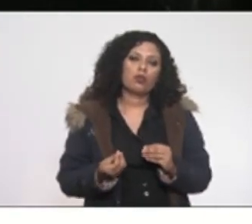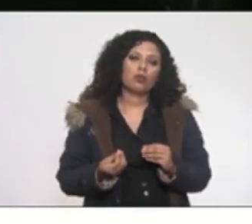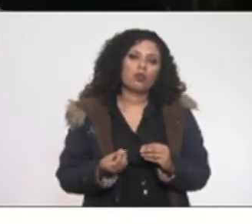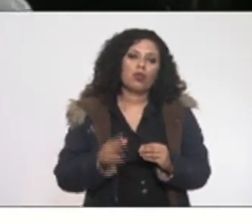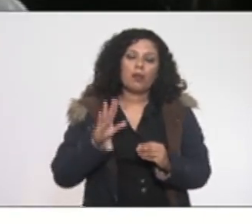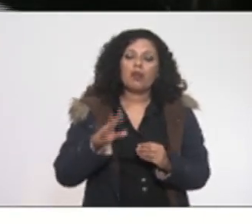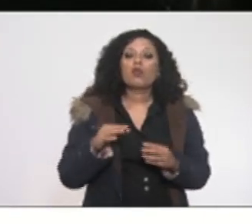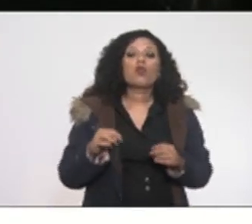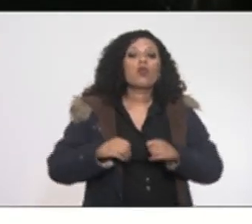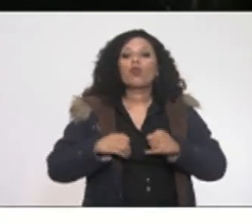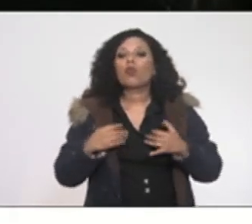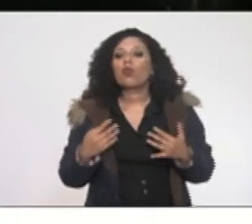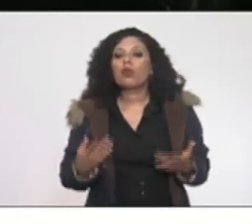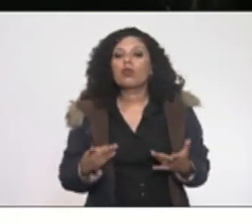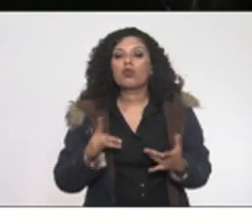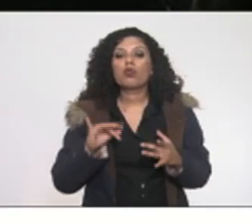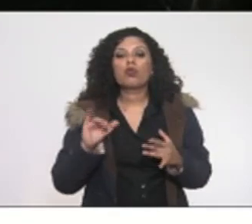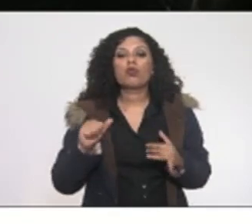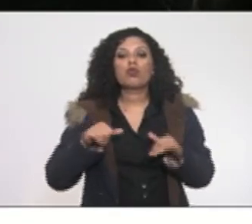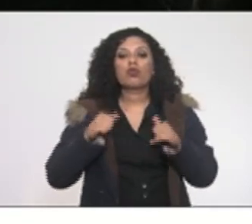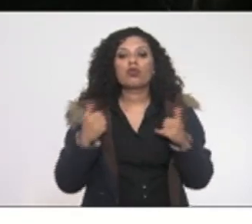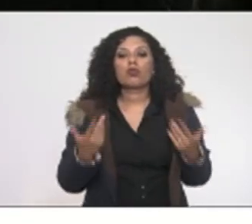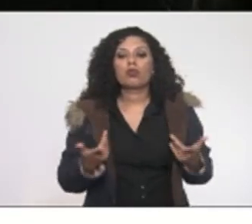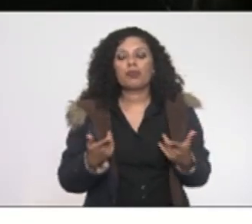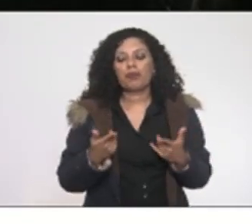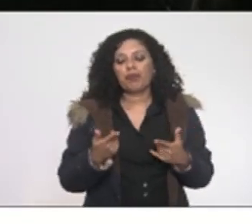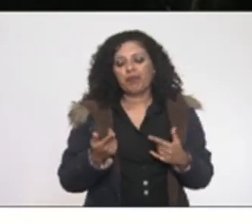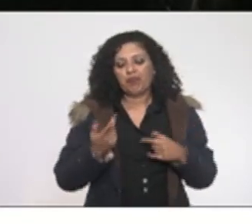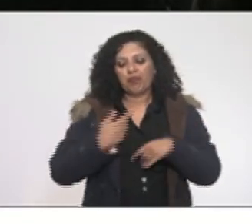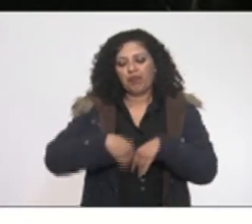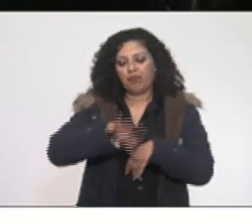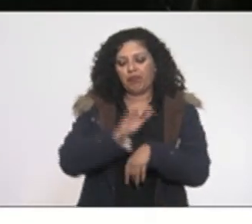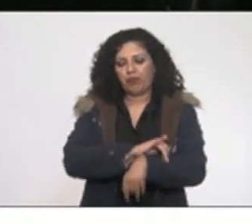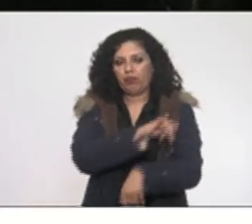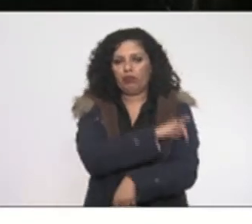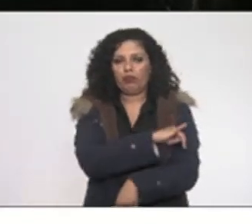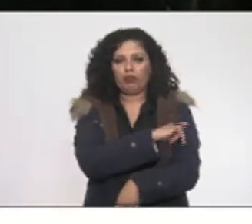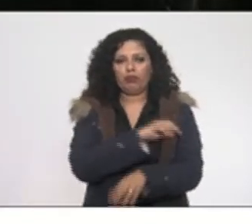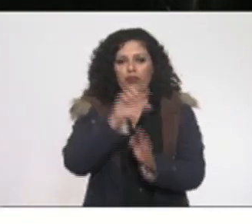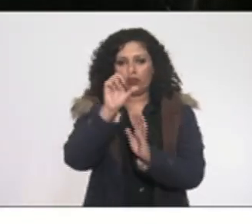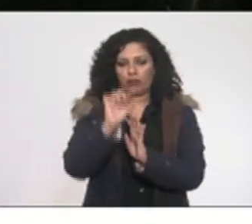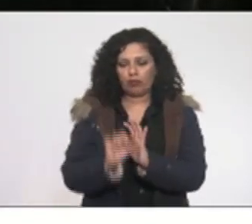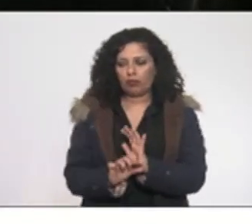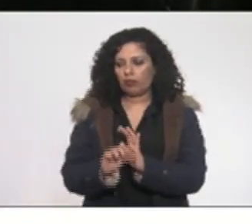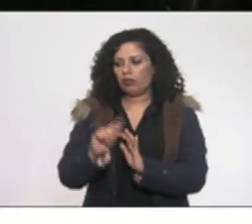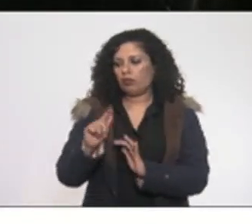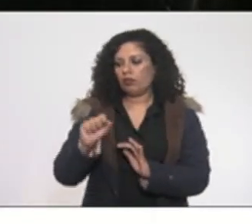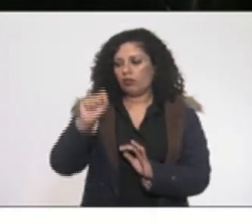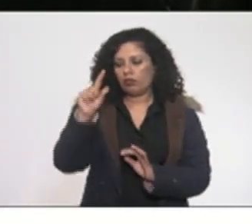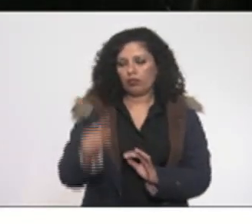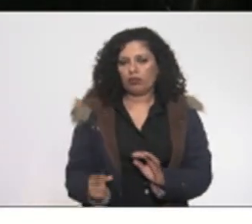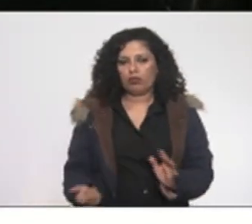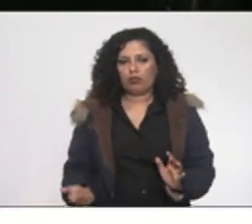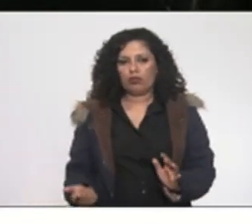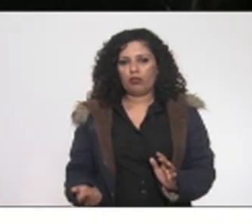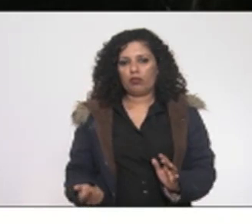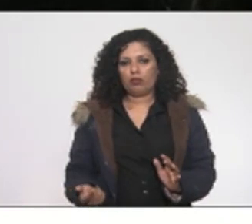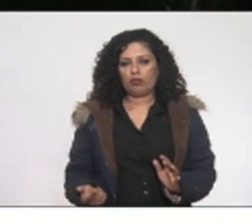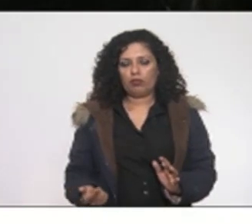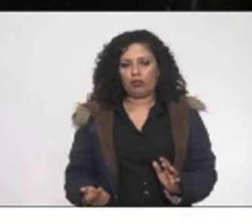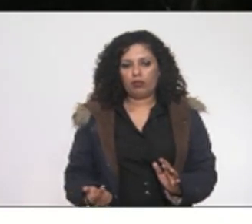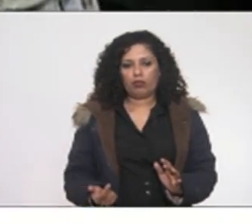quando é que o Rio de Janeiro vai ter um gás mais barato do que o gás de São Paulo? São Paulo não produz a quantidade de gás que a gente produz